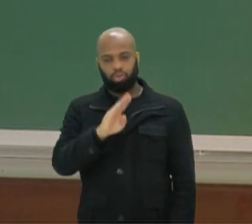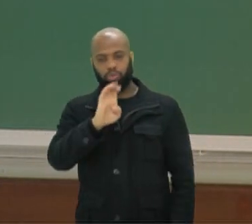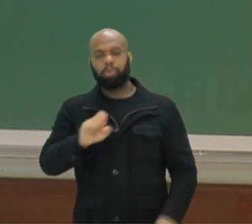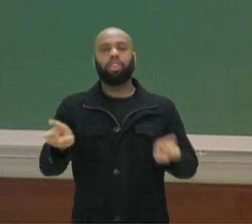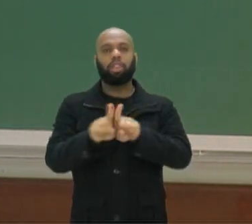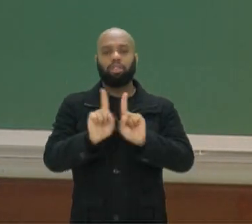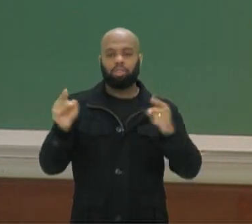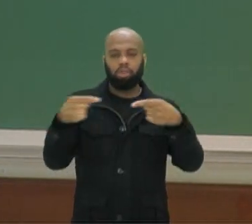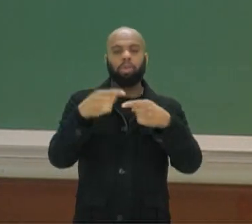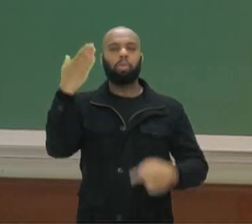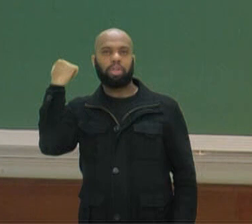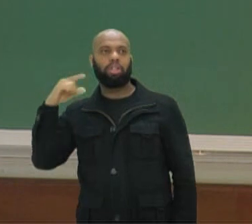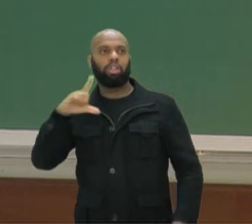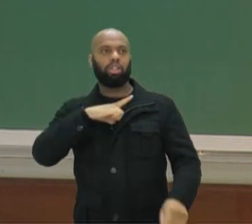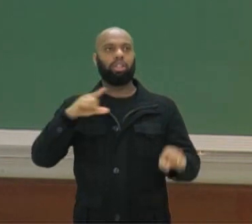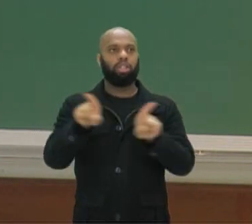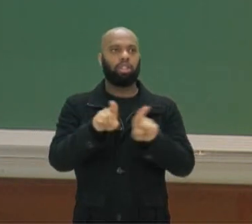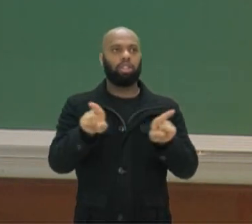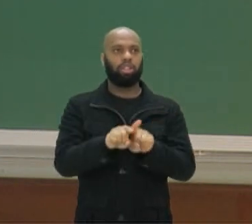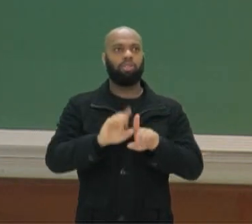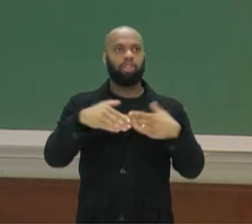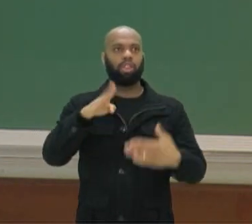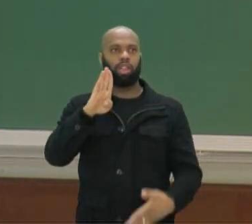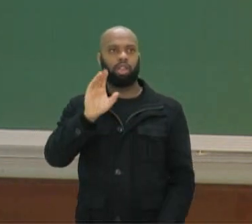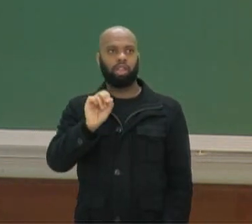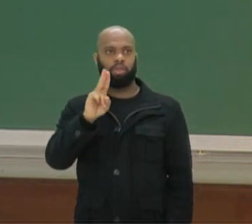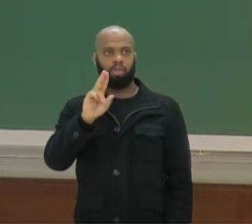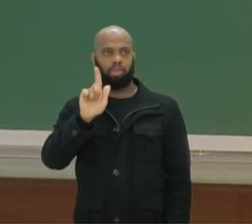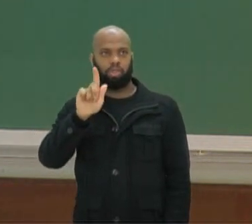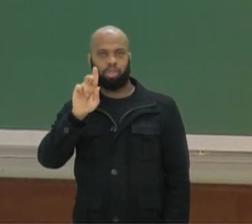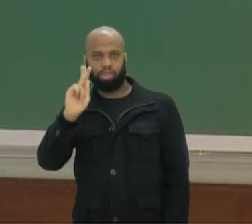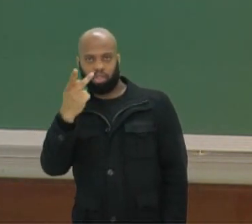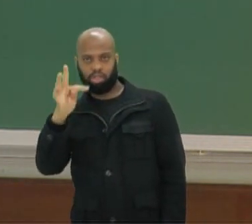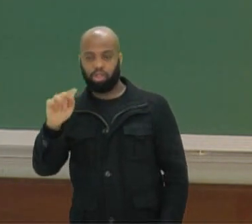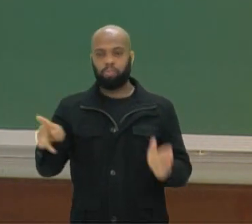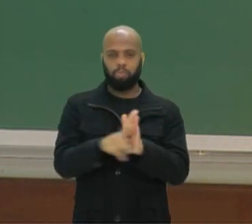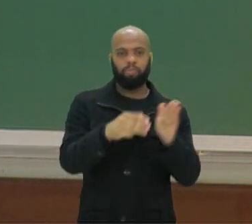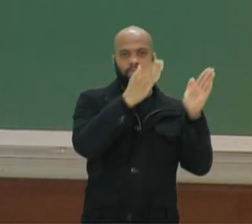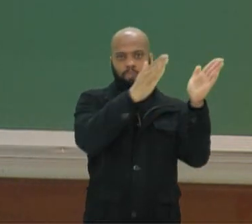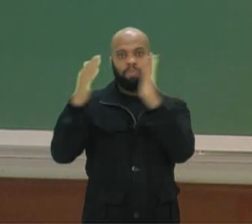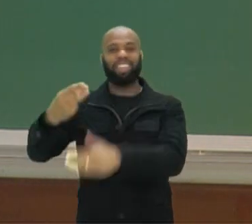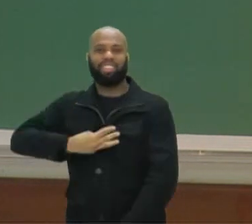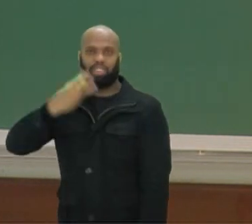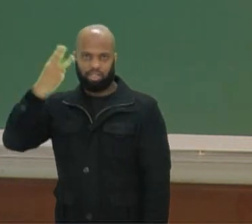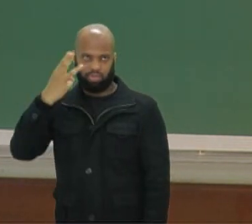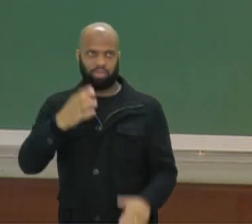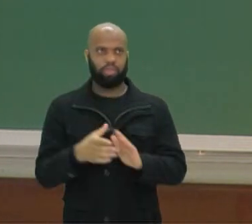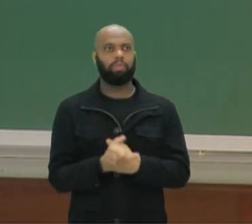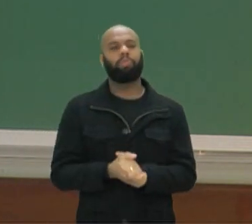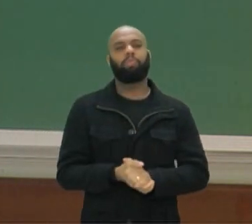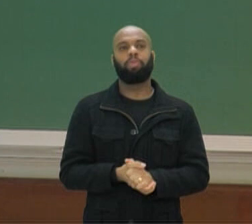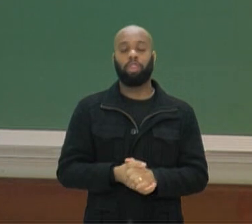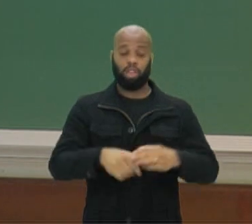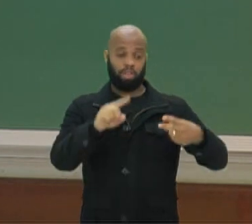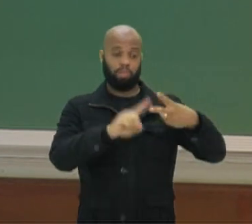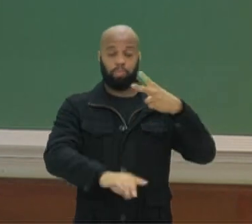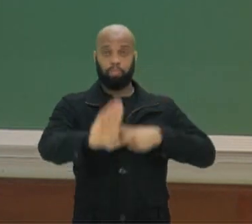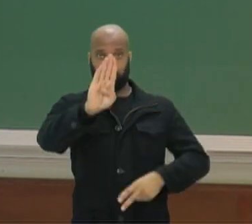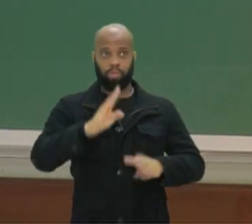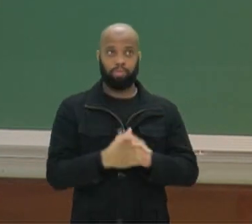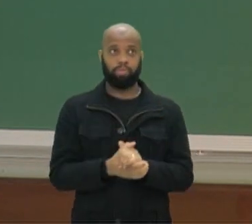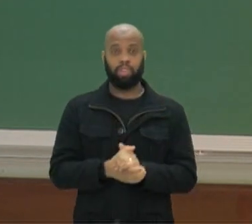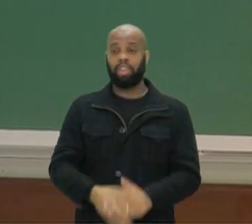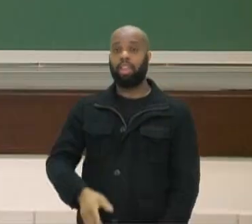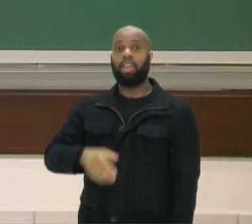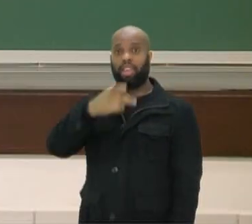by, bought. O bought na terceira coluna, tá bom? David tells the kids nice stories. David